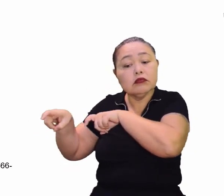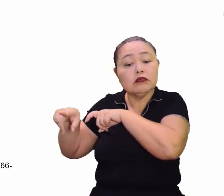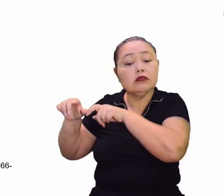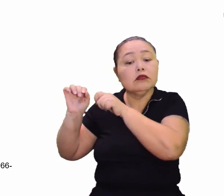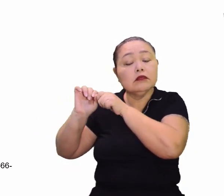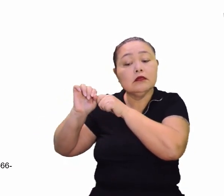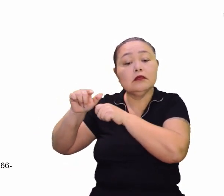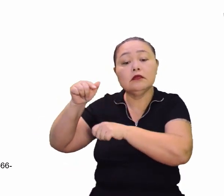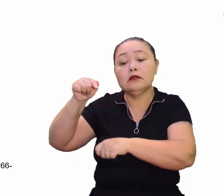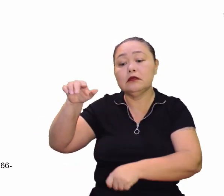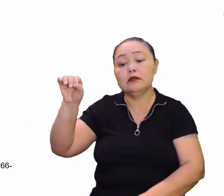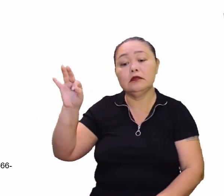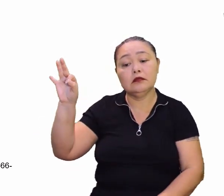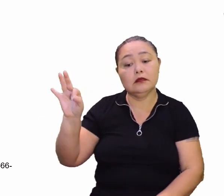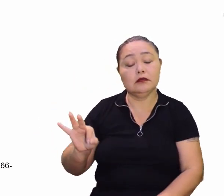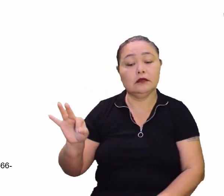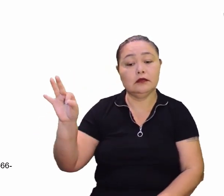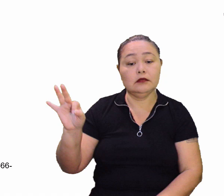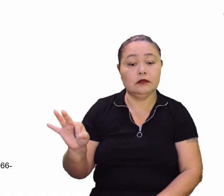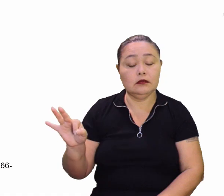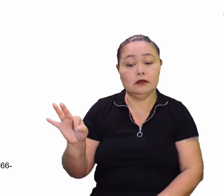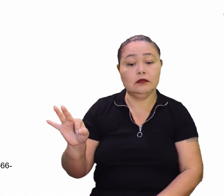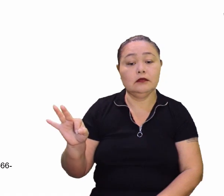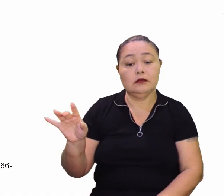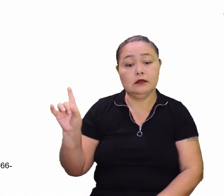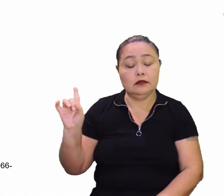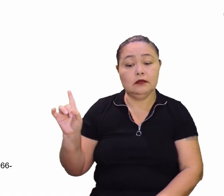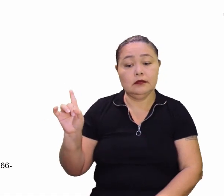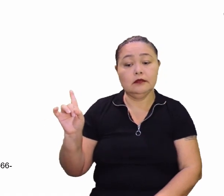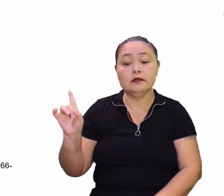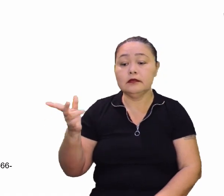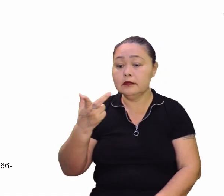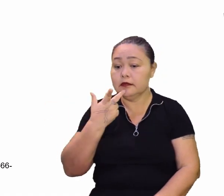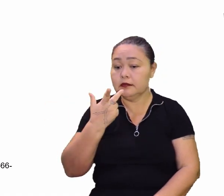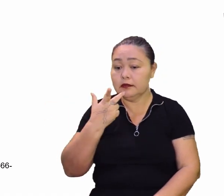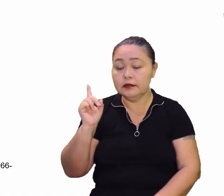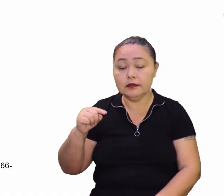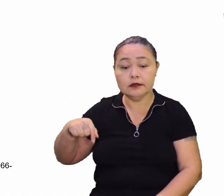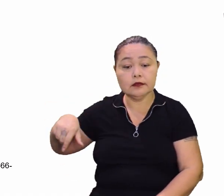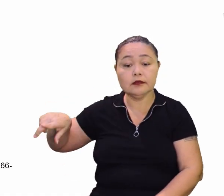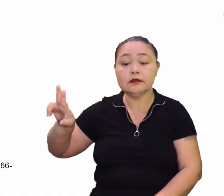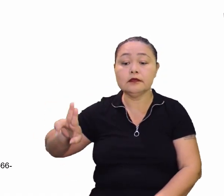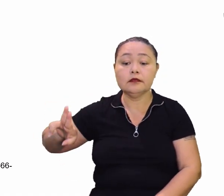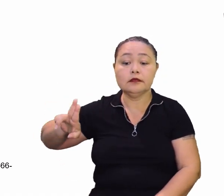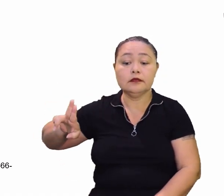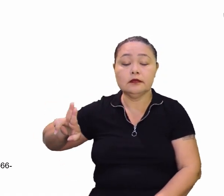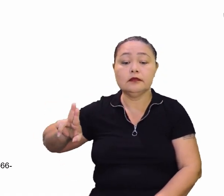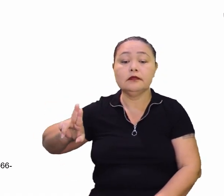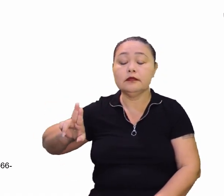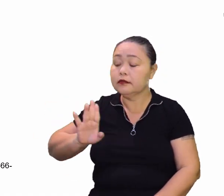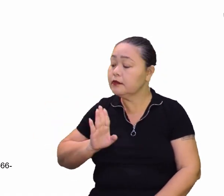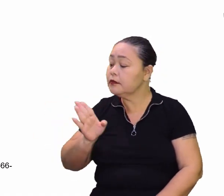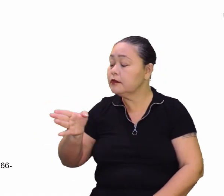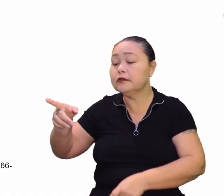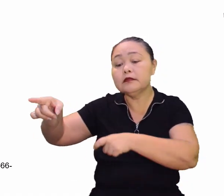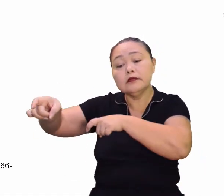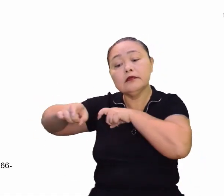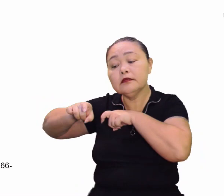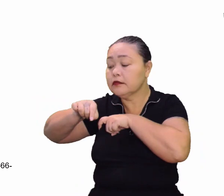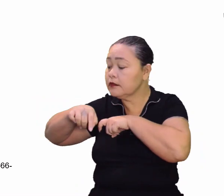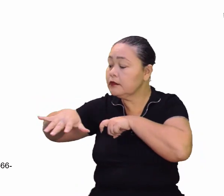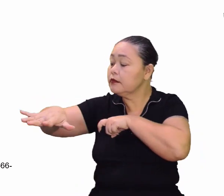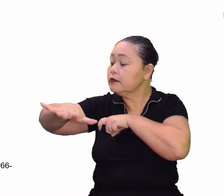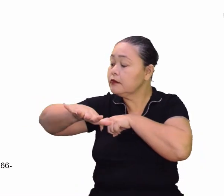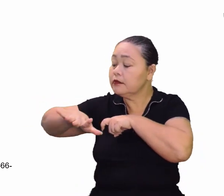70%, professor Jorge. A agricultura aí, quando a gente fala da utilização da água nos